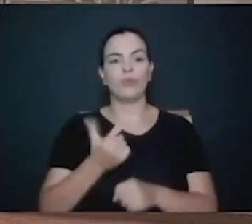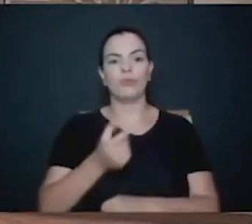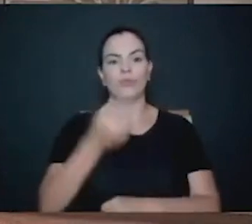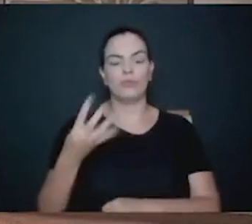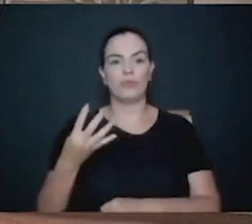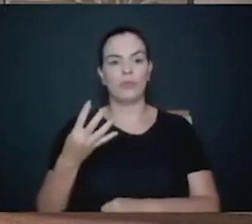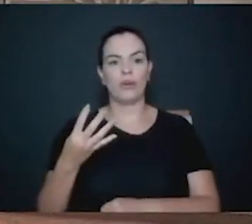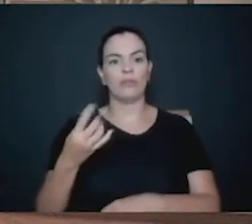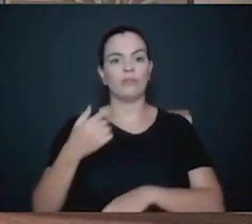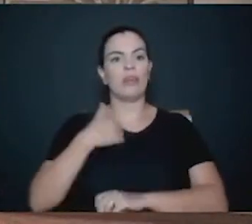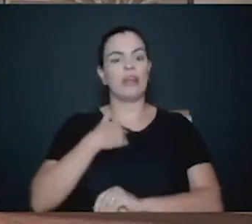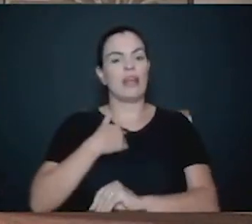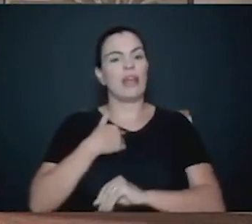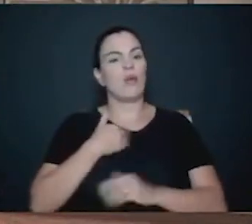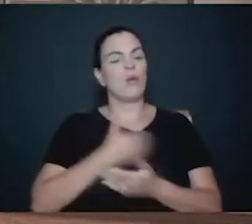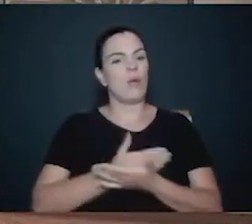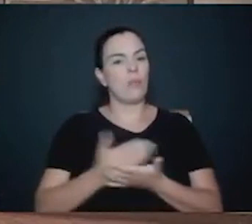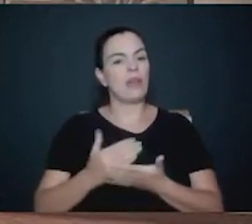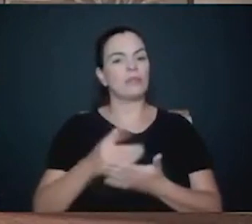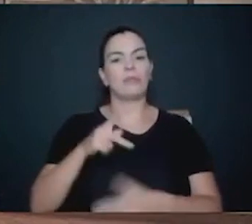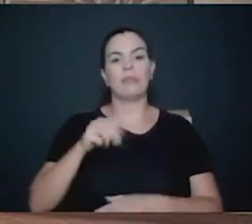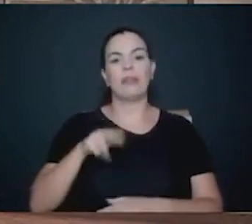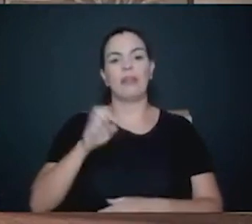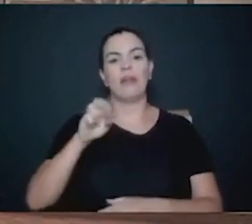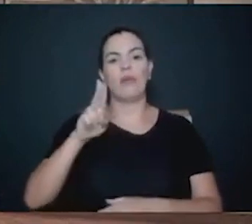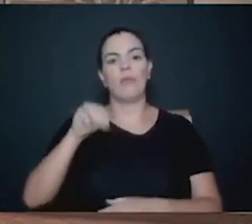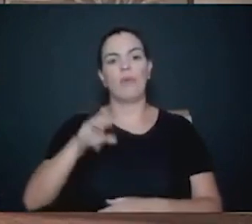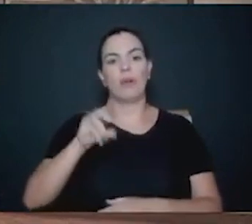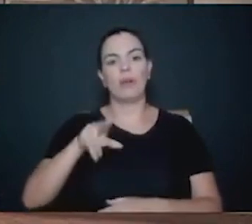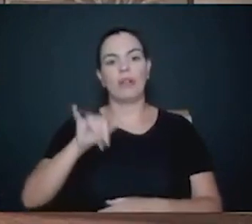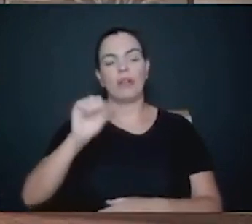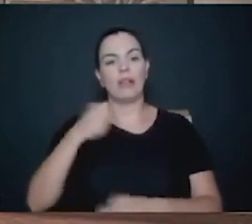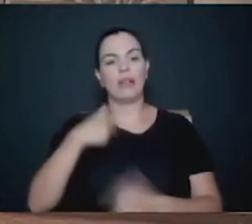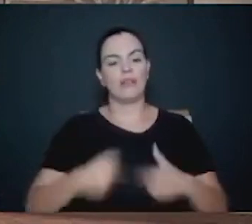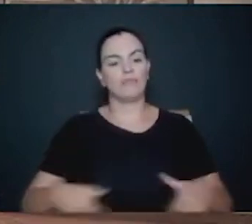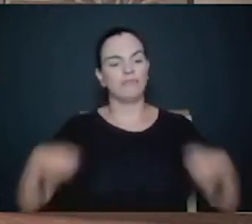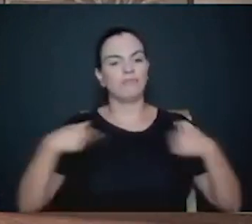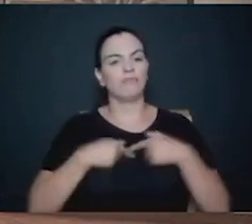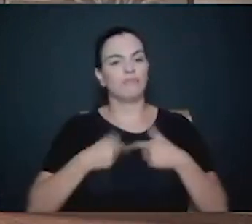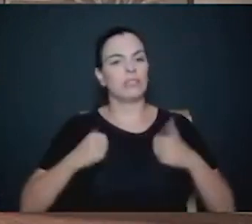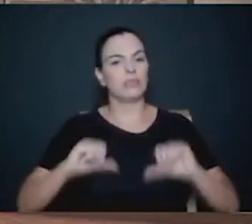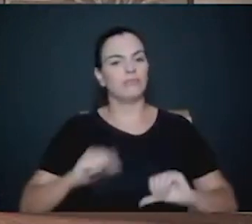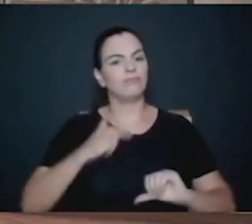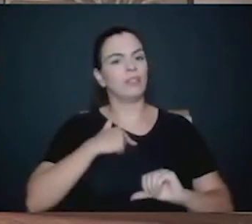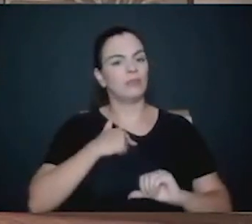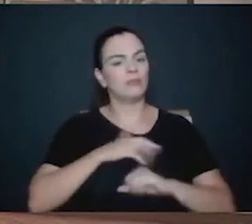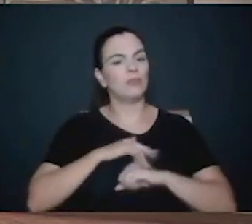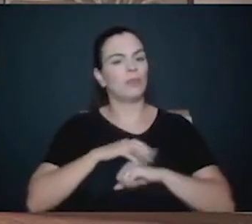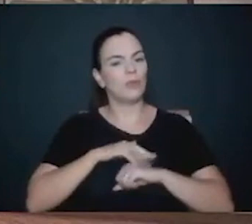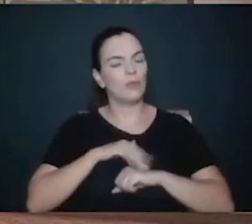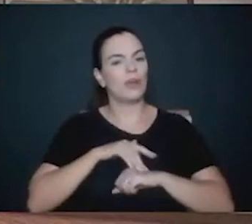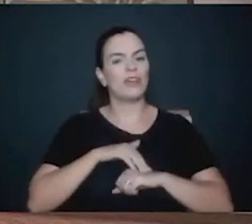de pneumonia e me recuperando. Mas idealizamos hoje um dia